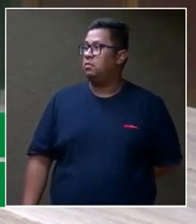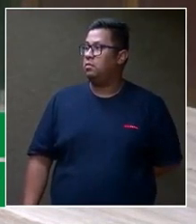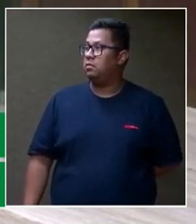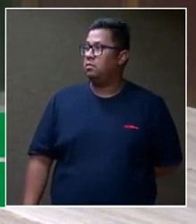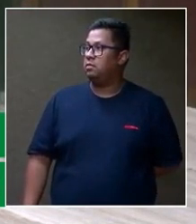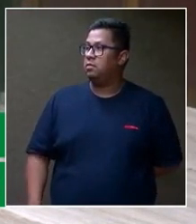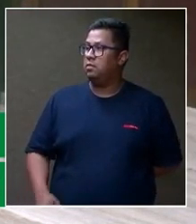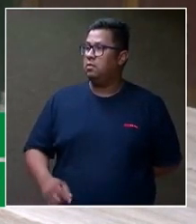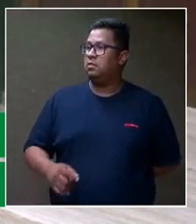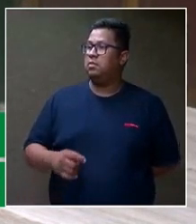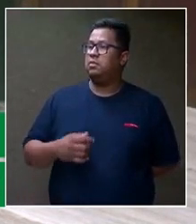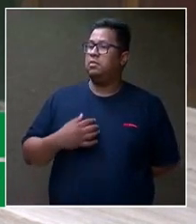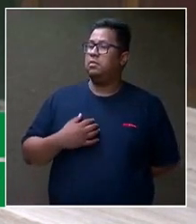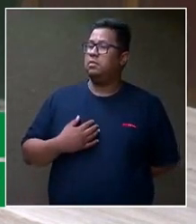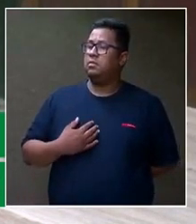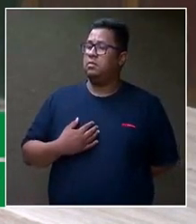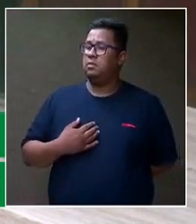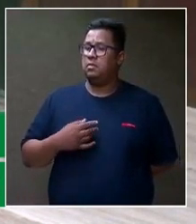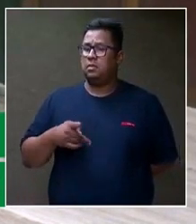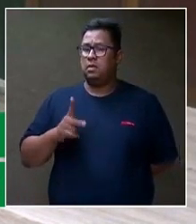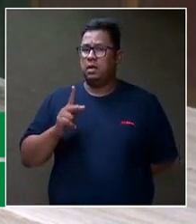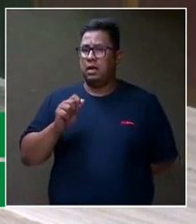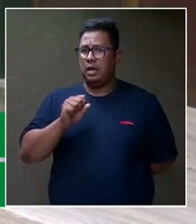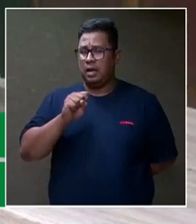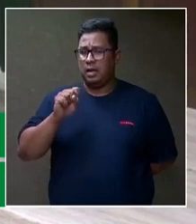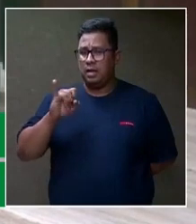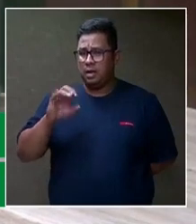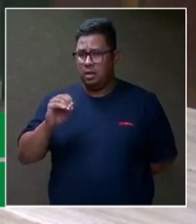De que Cássio tinha um comportamento depressivo.